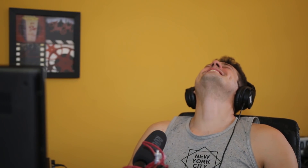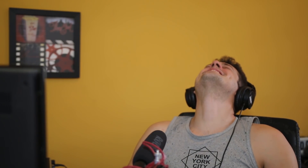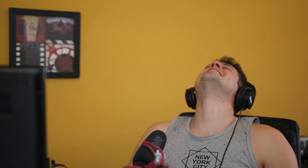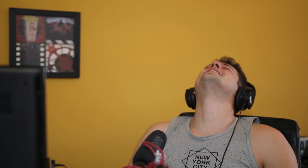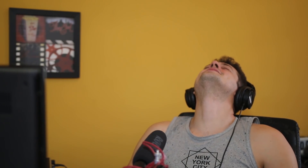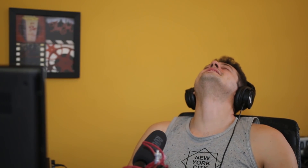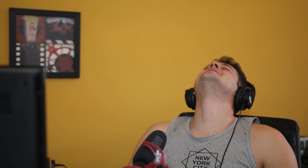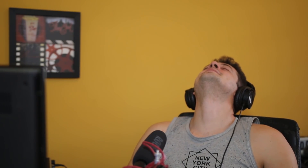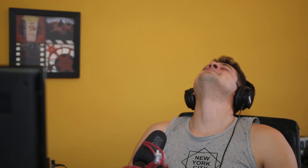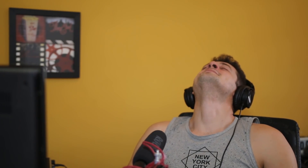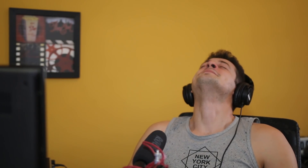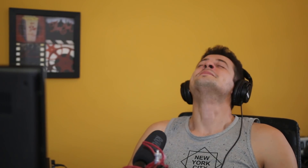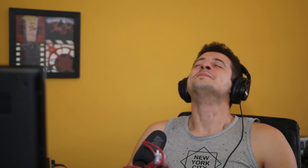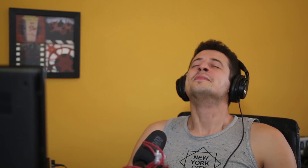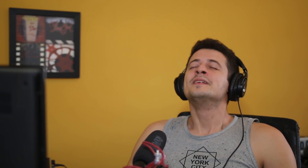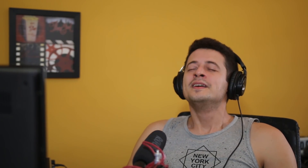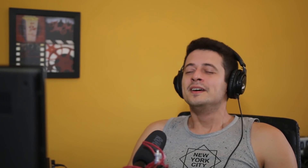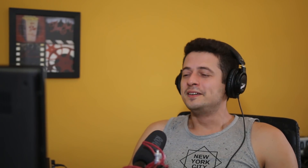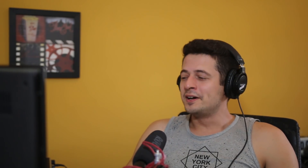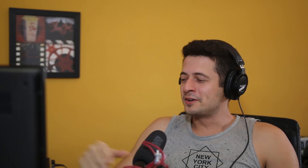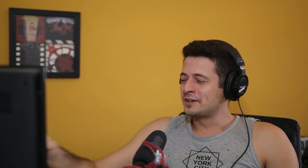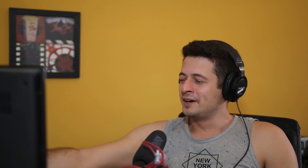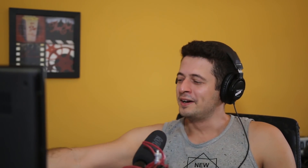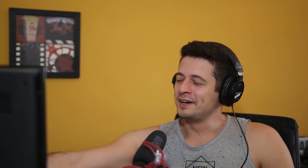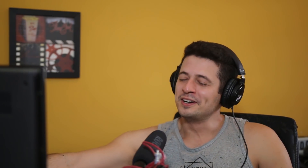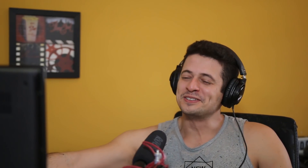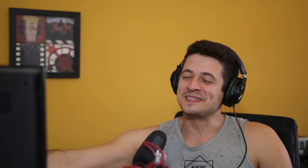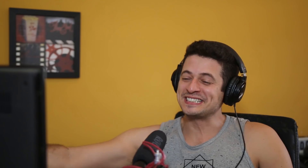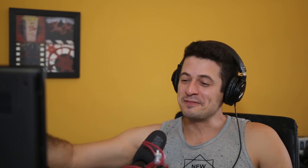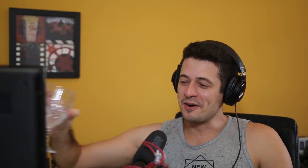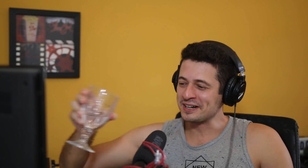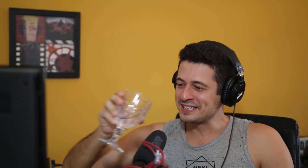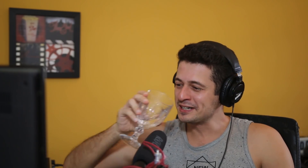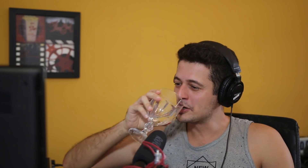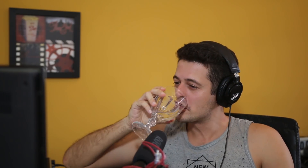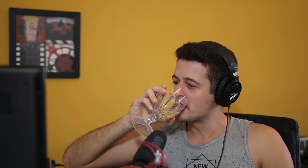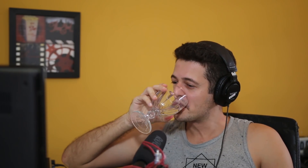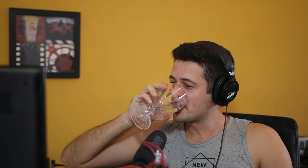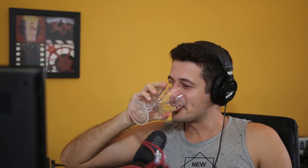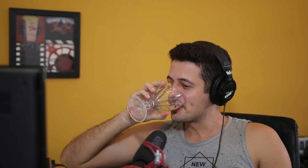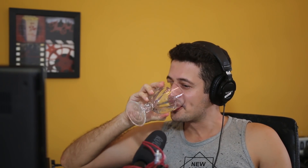não posso com um negócio desse. Deus,